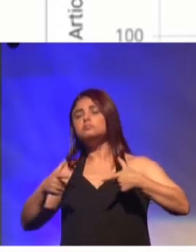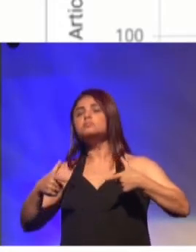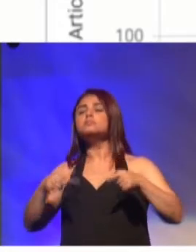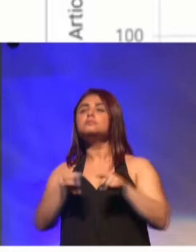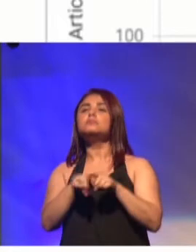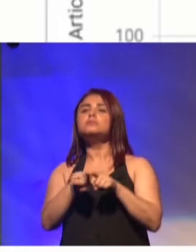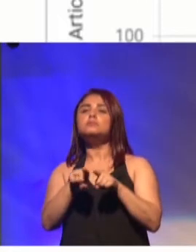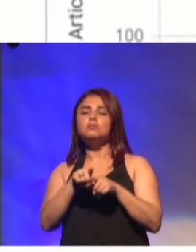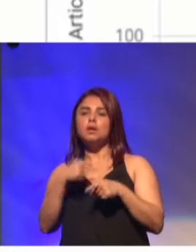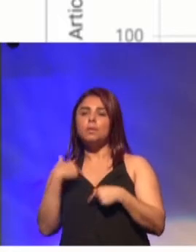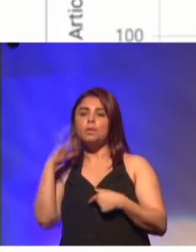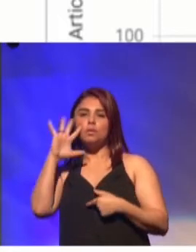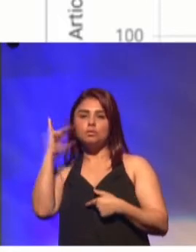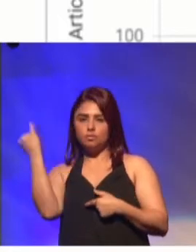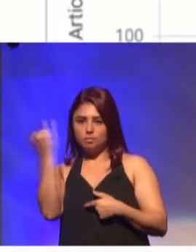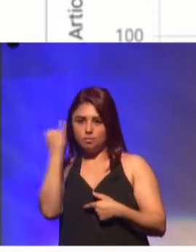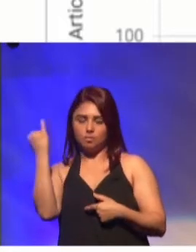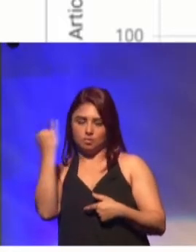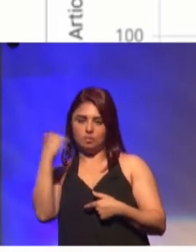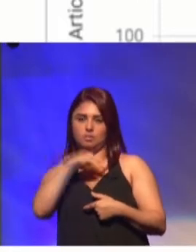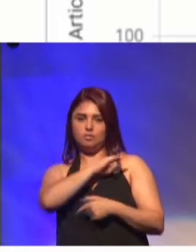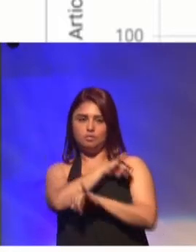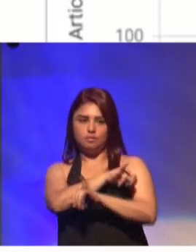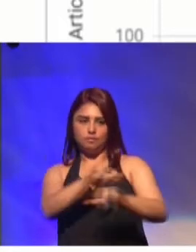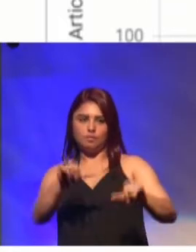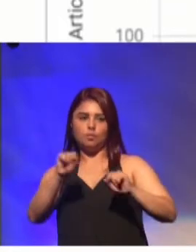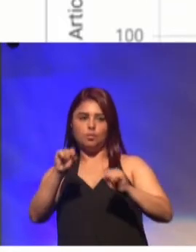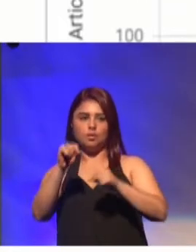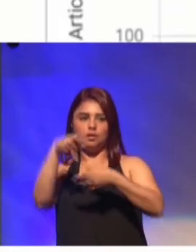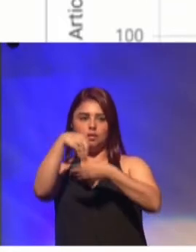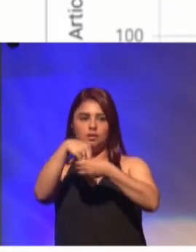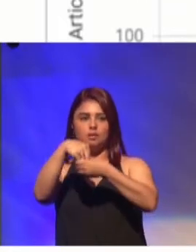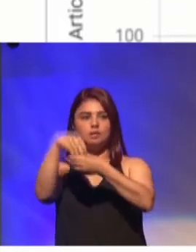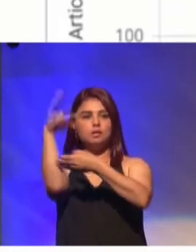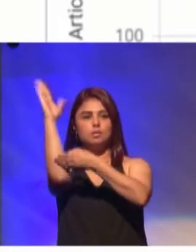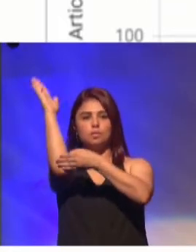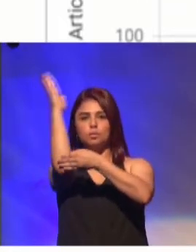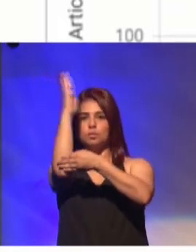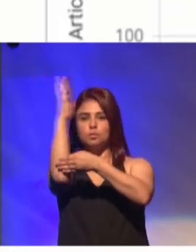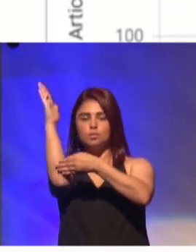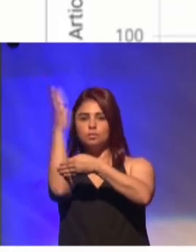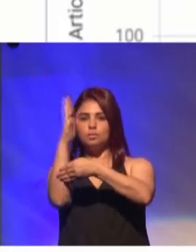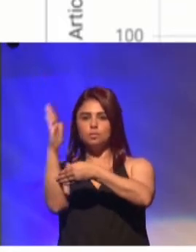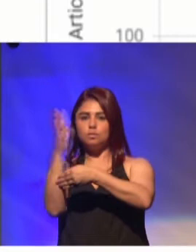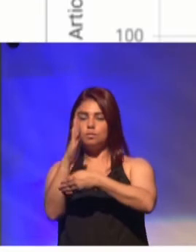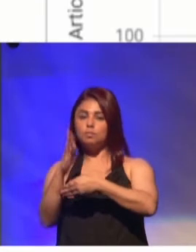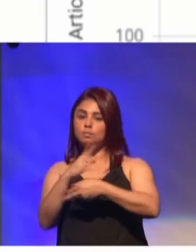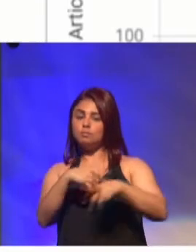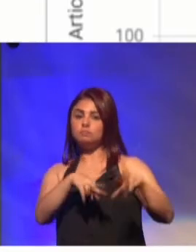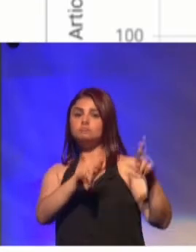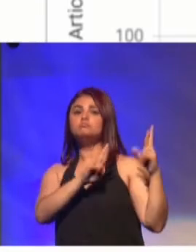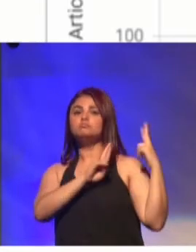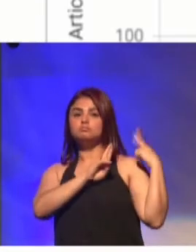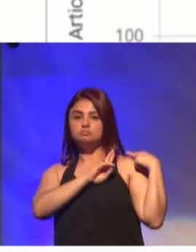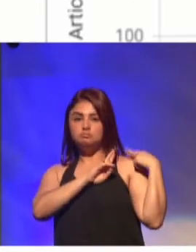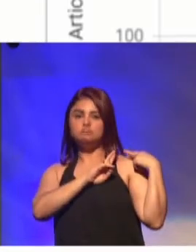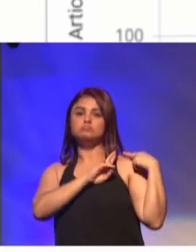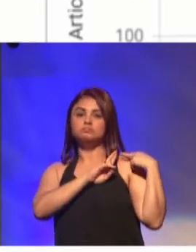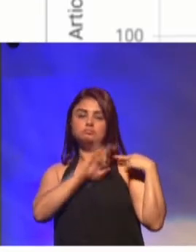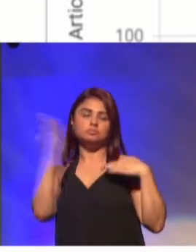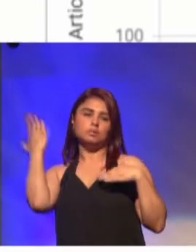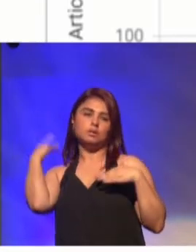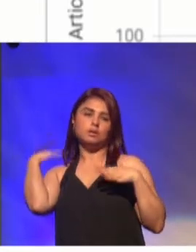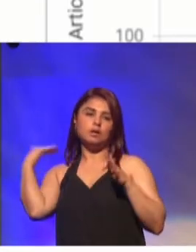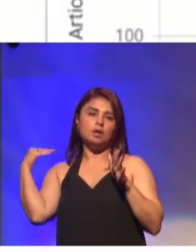detalhe que eu faço questão de dizer para vocês: o Brasil é responsável, na última análise que